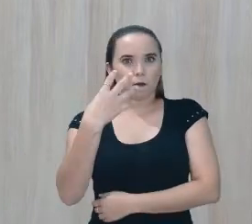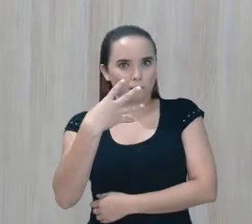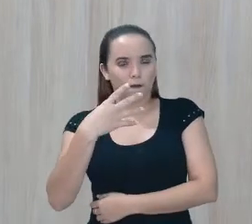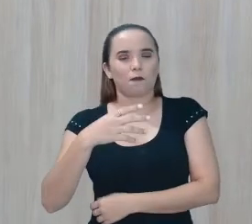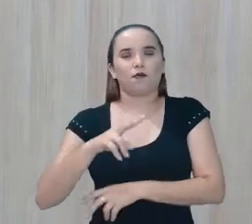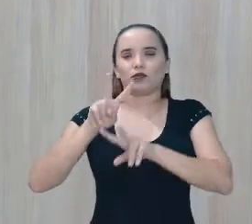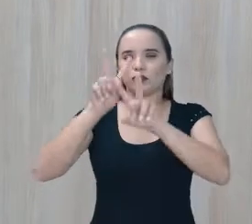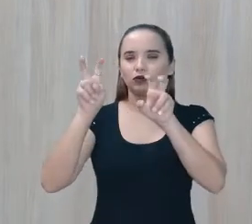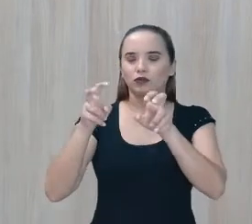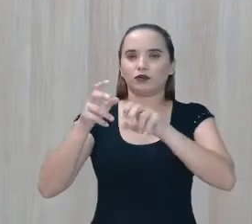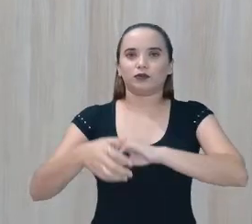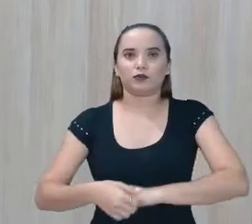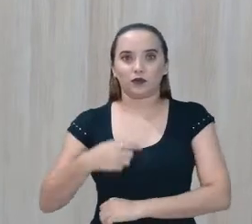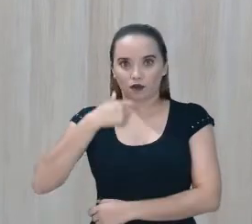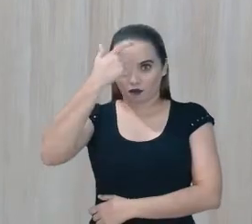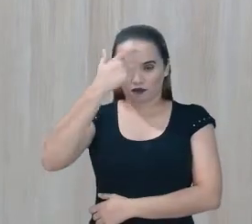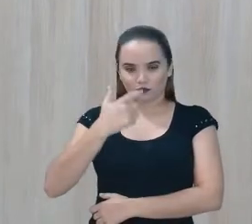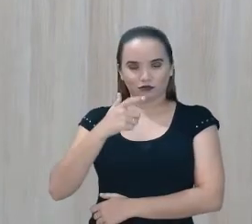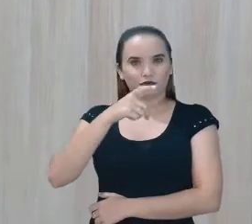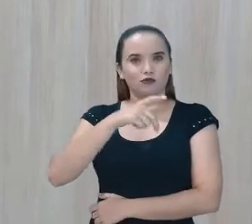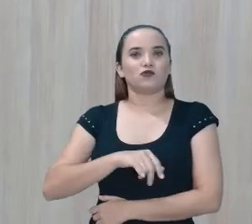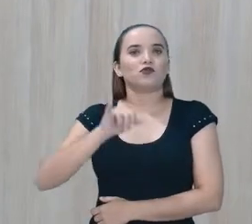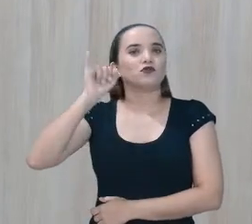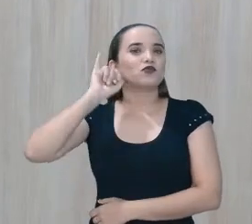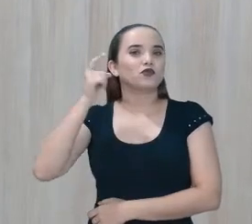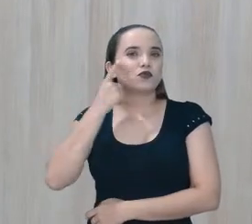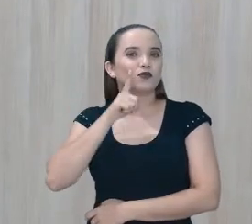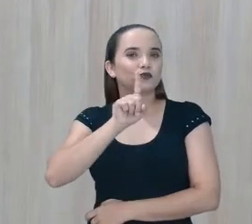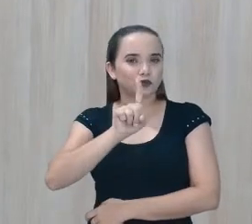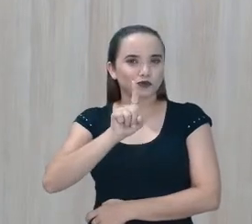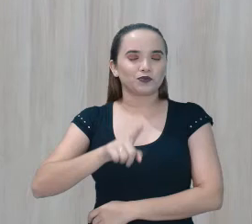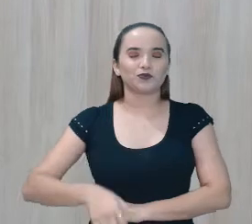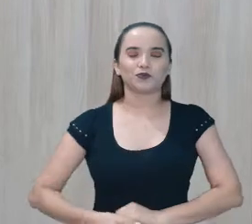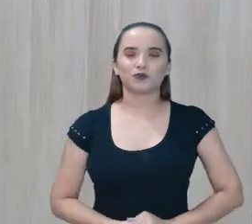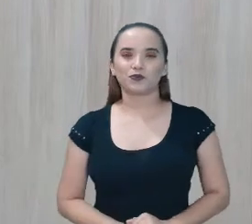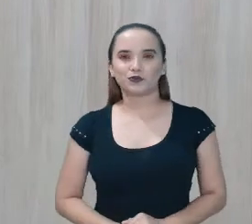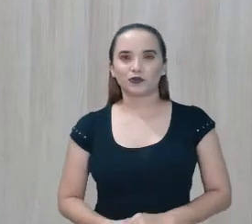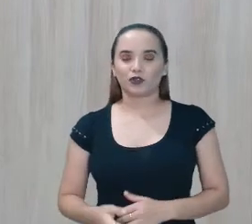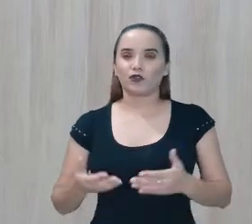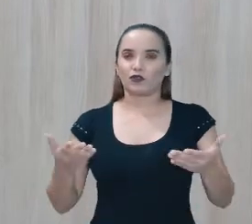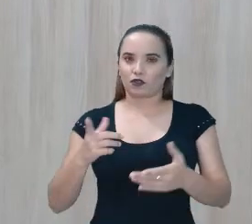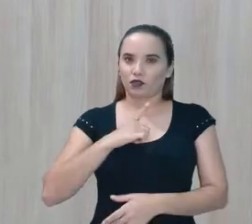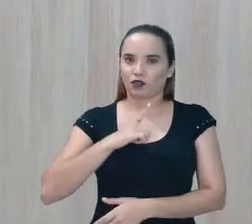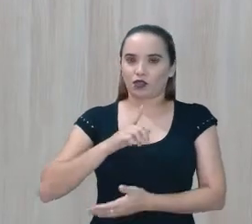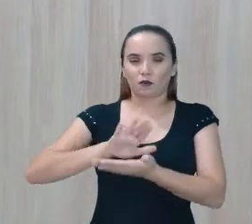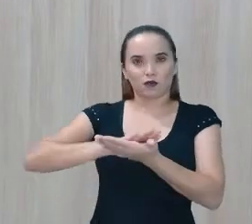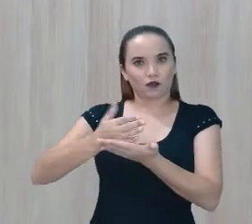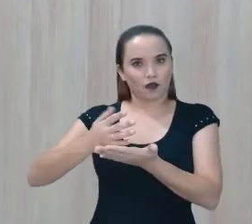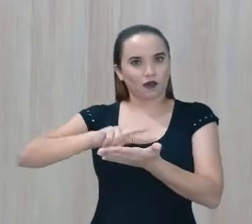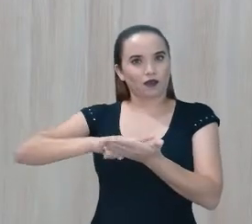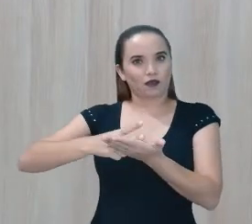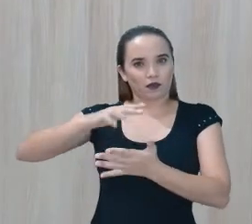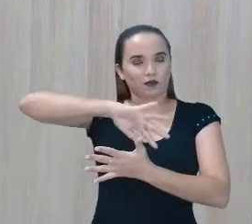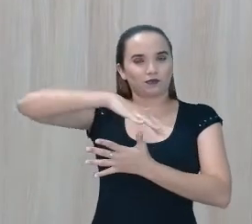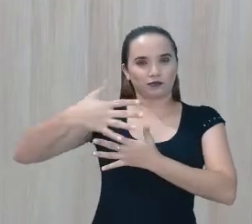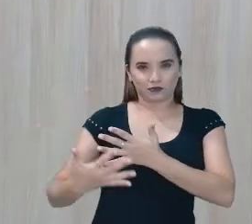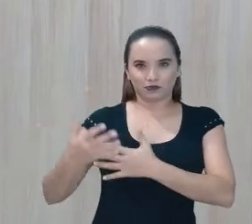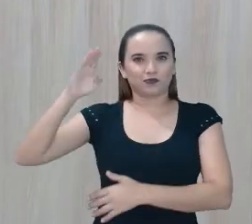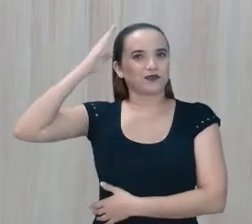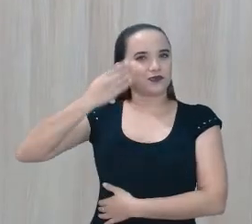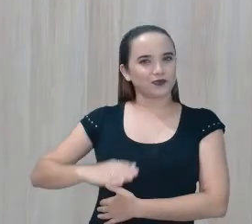temática. Eu sou Ivânia França e este é o meu sinal. Estamos com a intérprete de Libras,